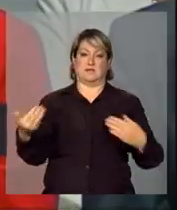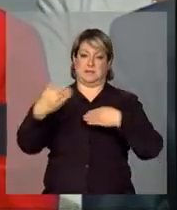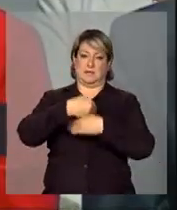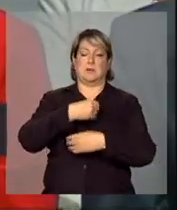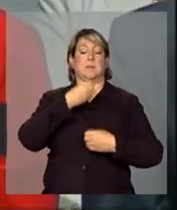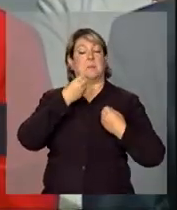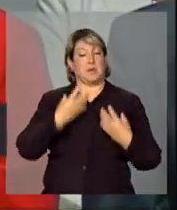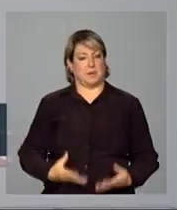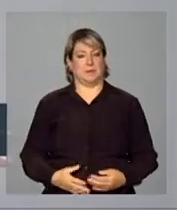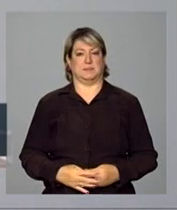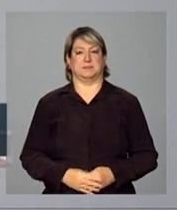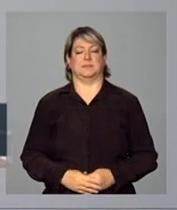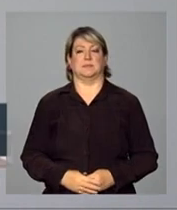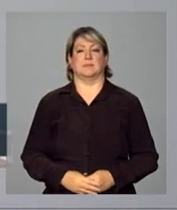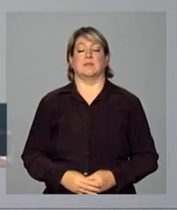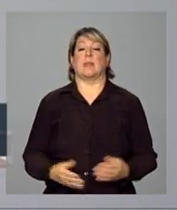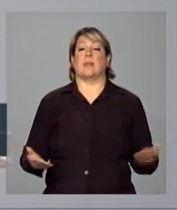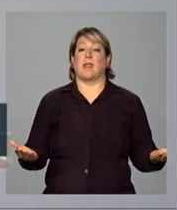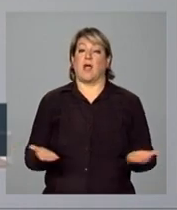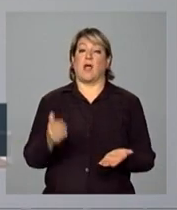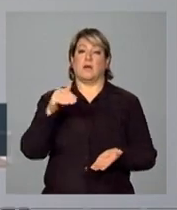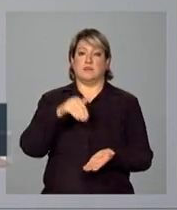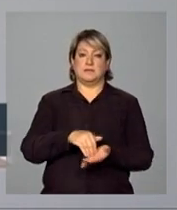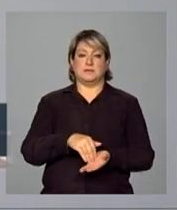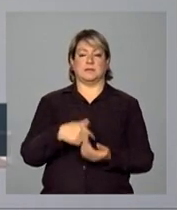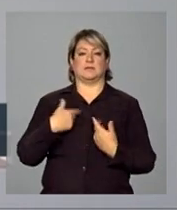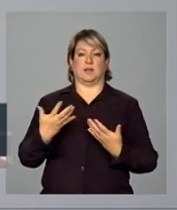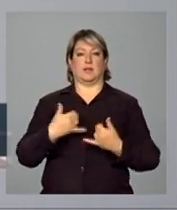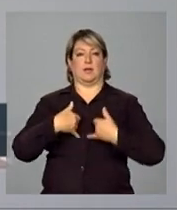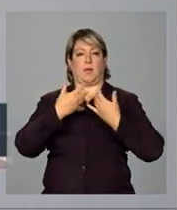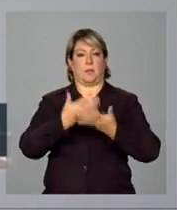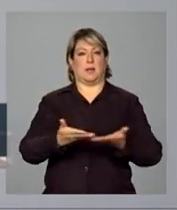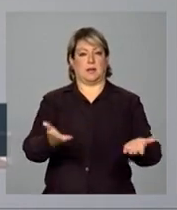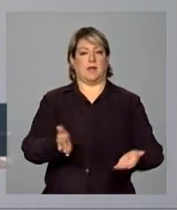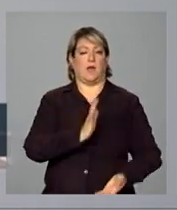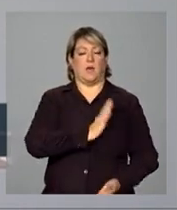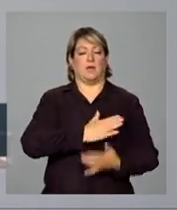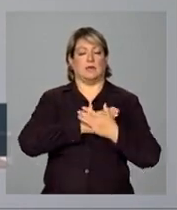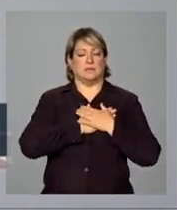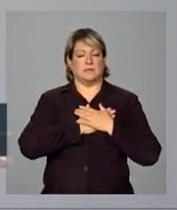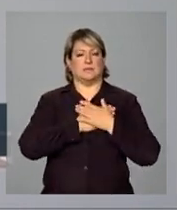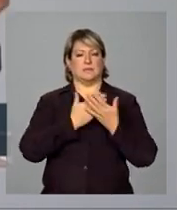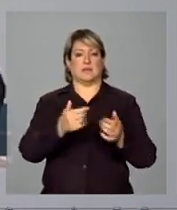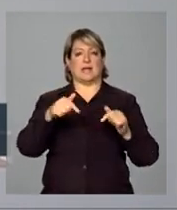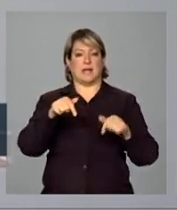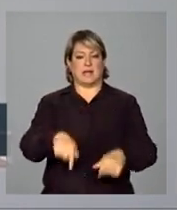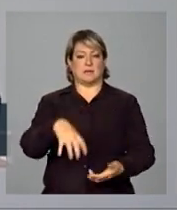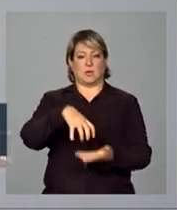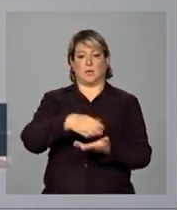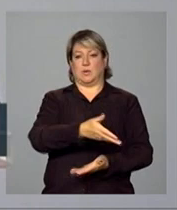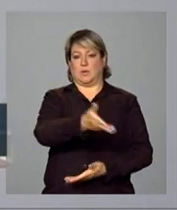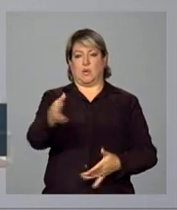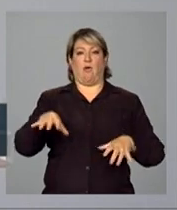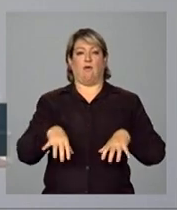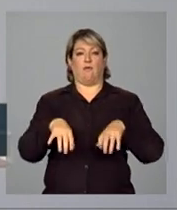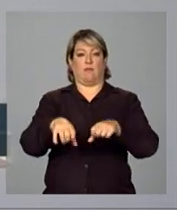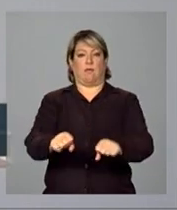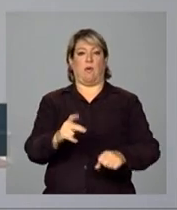presença. Por último, eu quero aqui homenagear, do fundo do meu coração, esta turma de formandos do